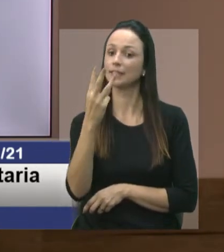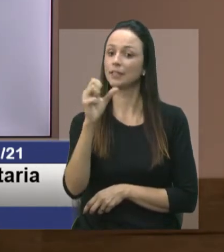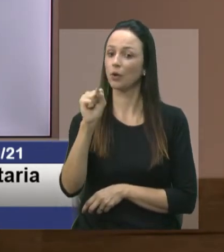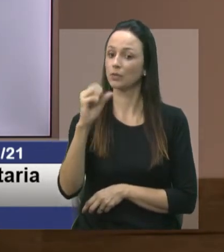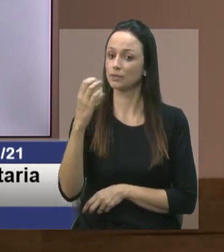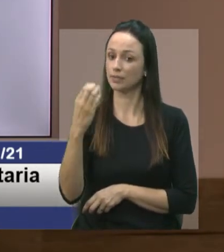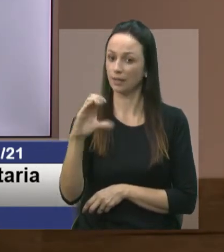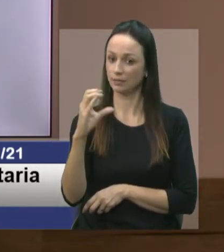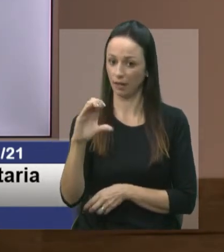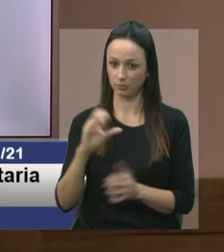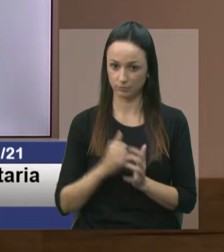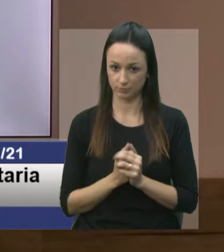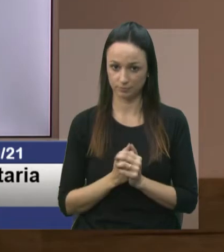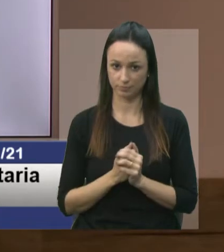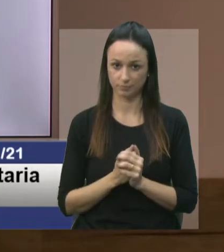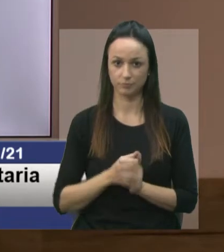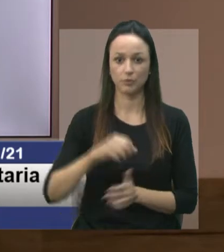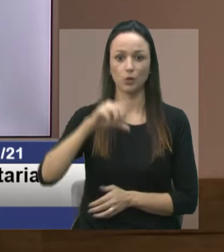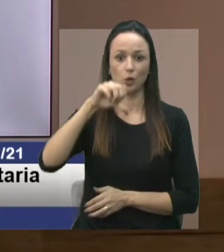R$ 314.459.991,38, sendo